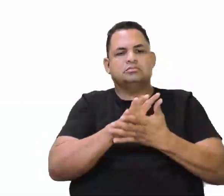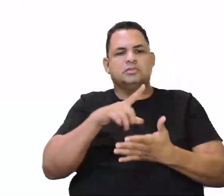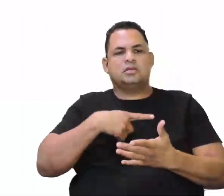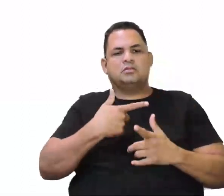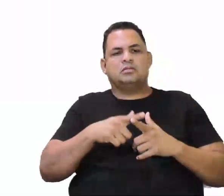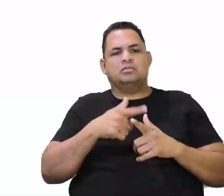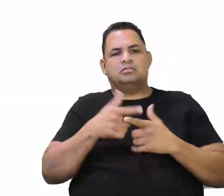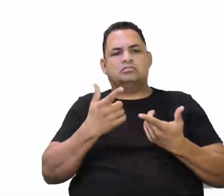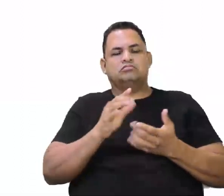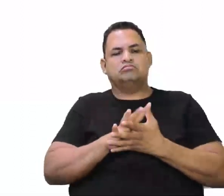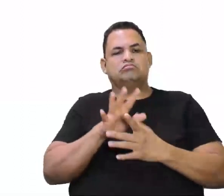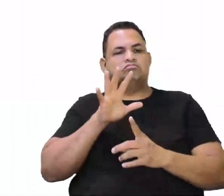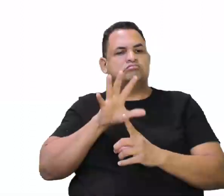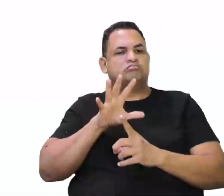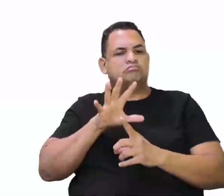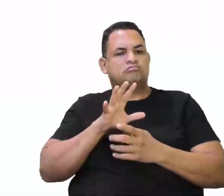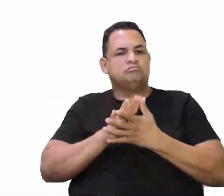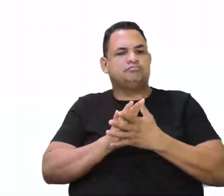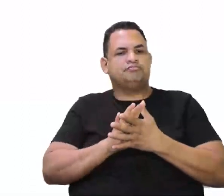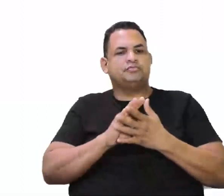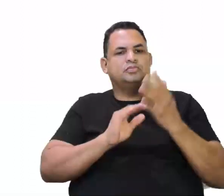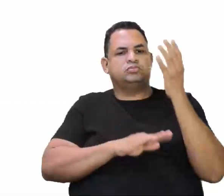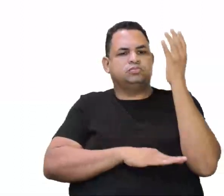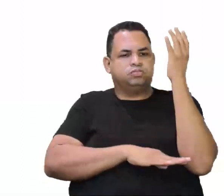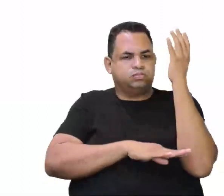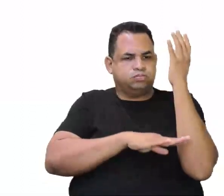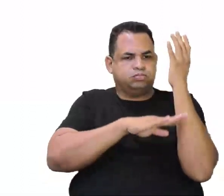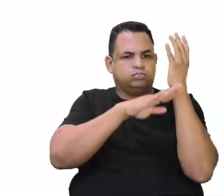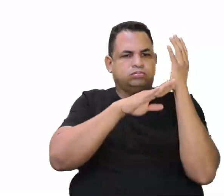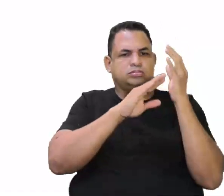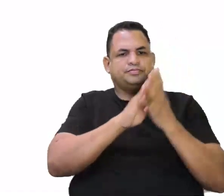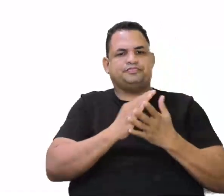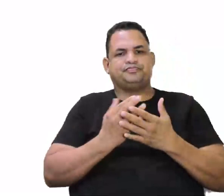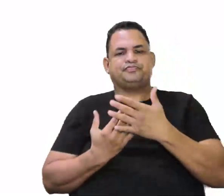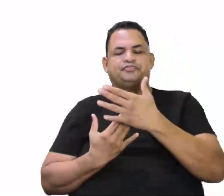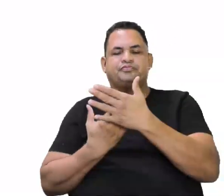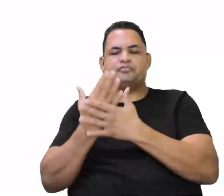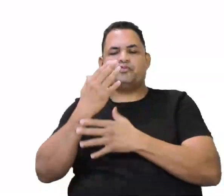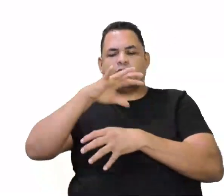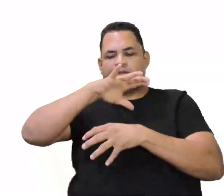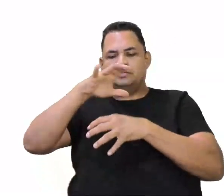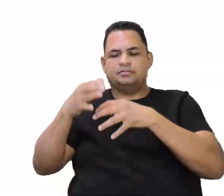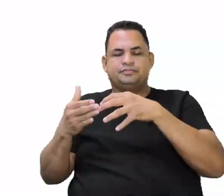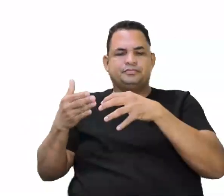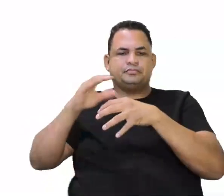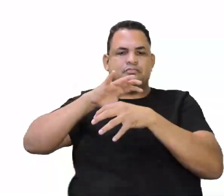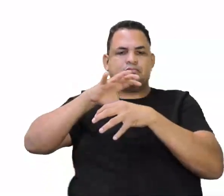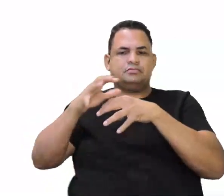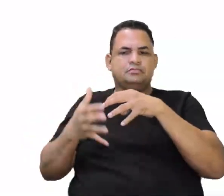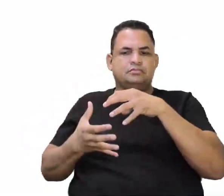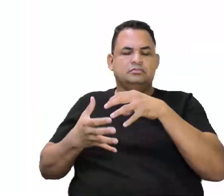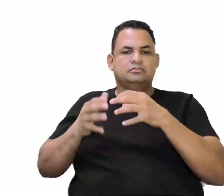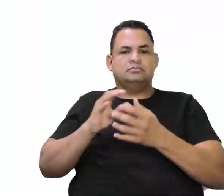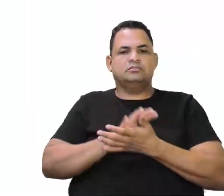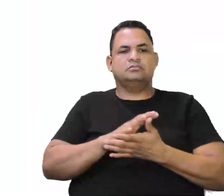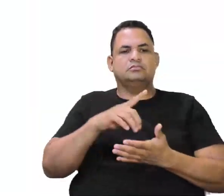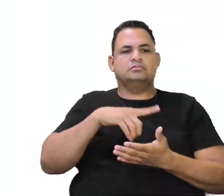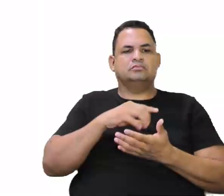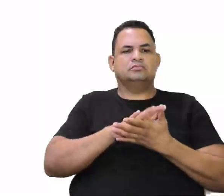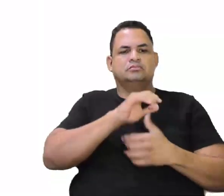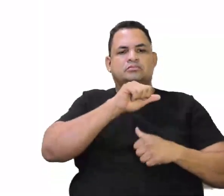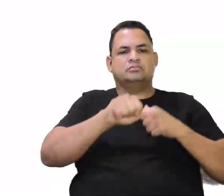vai interferir provocando enxurradas, vai aumentar os gases do efeito estufa,